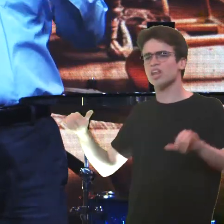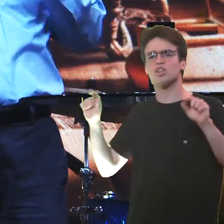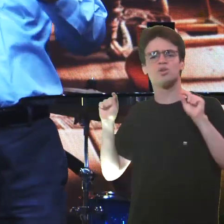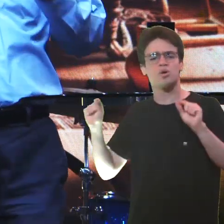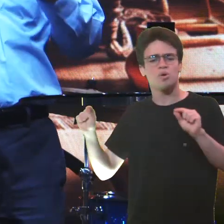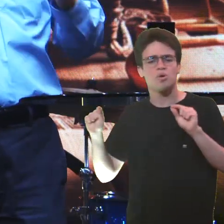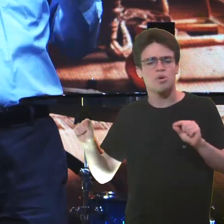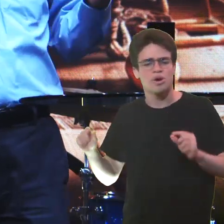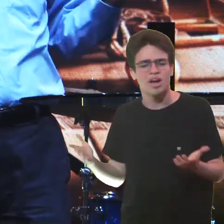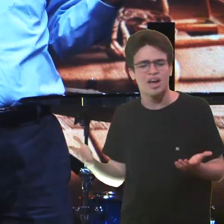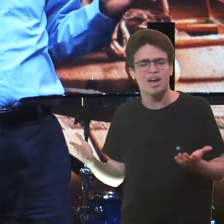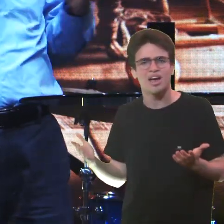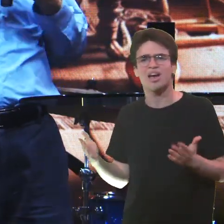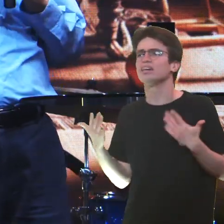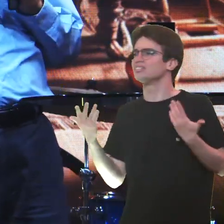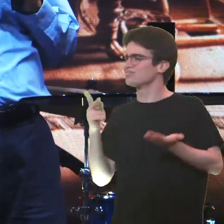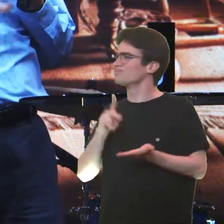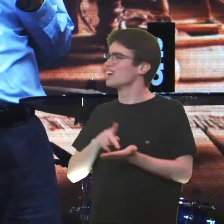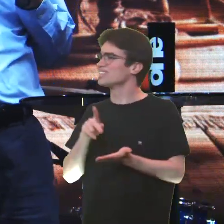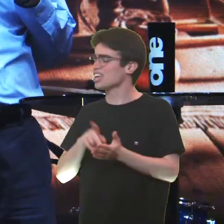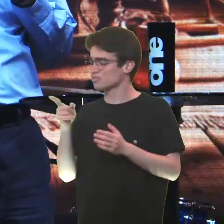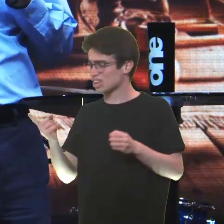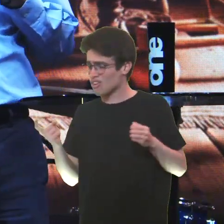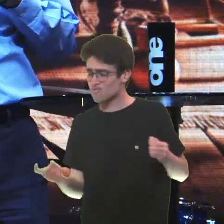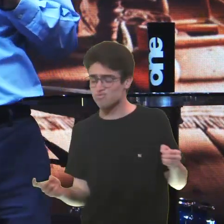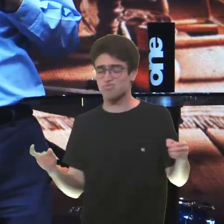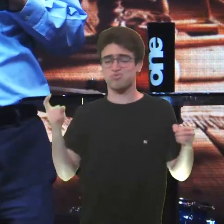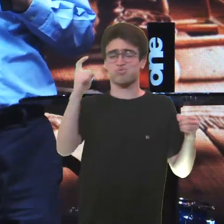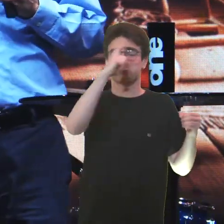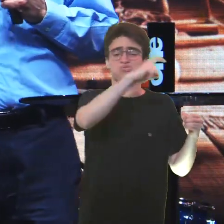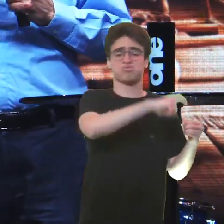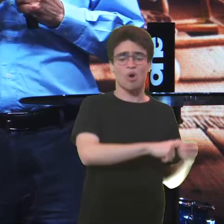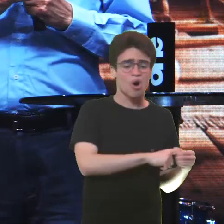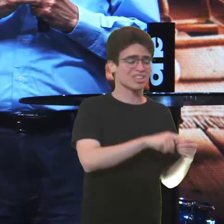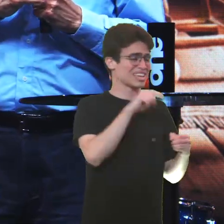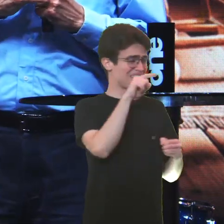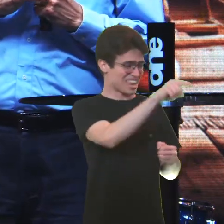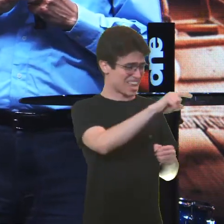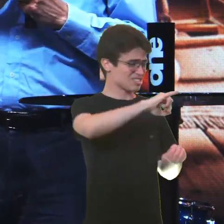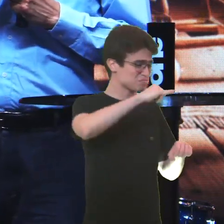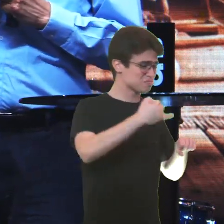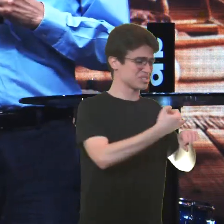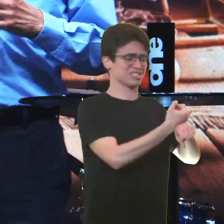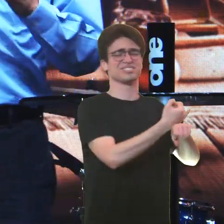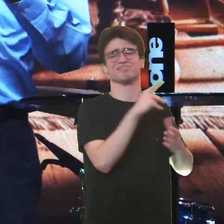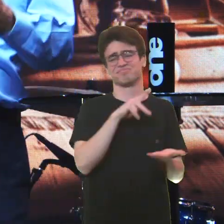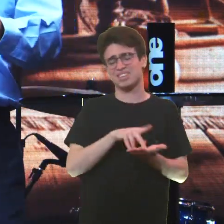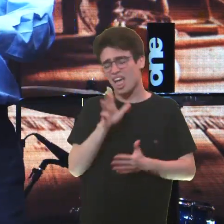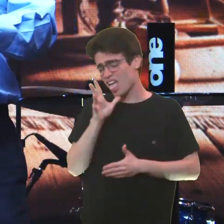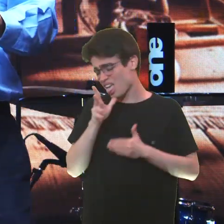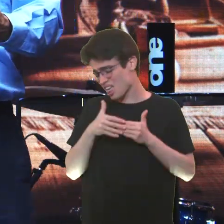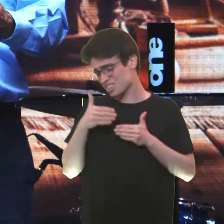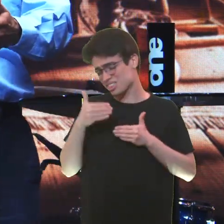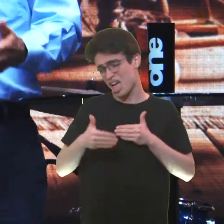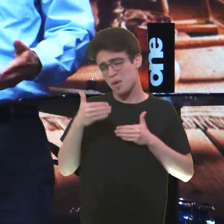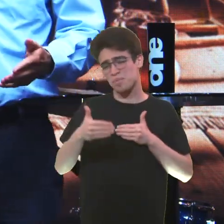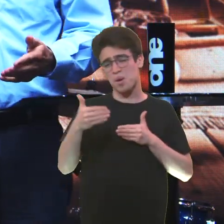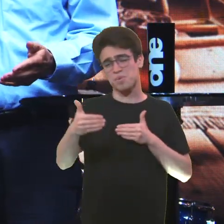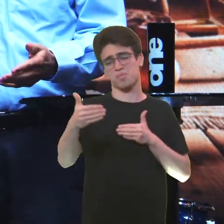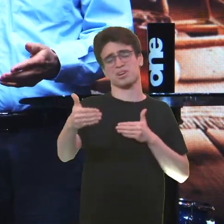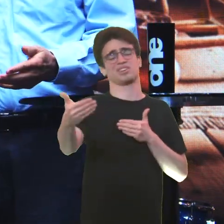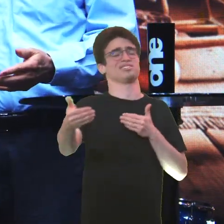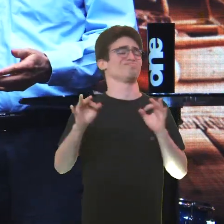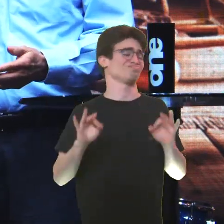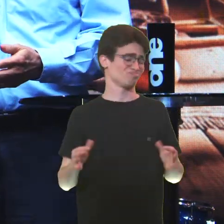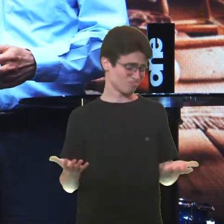la deportación iba para largo tiempo. que a deportação ia demorar para bastante tempo. Sabemos por la misma